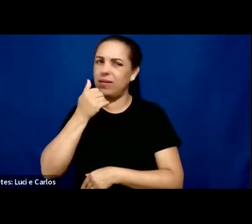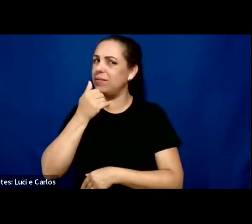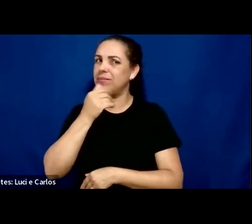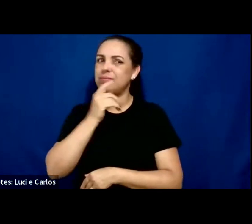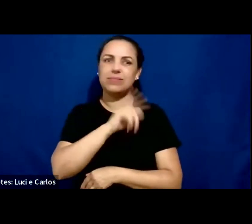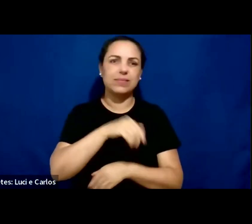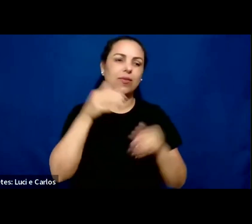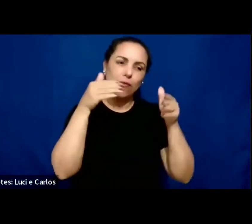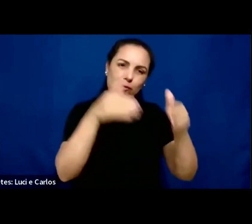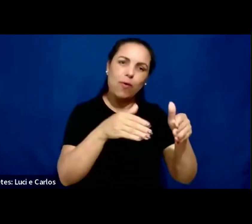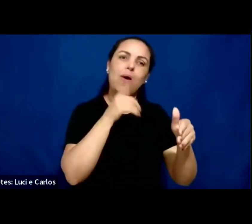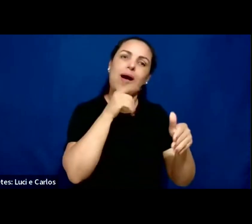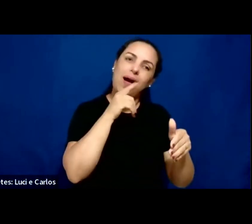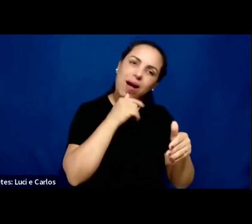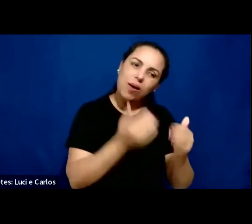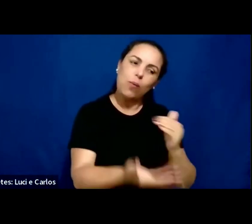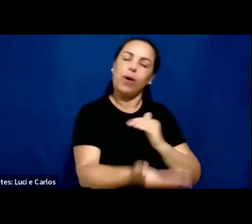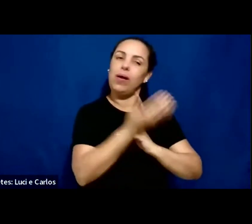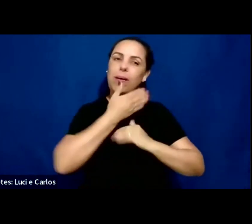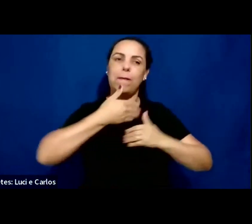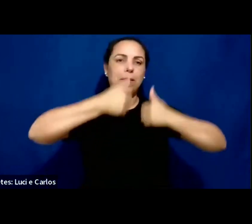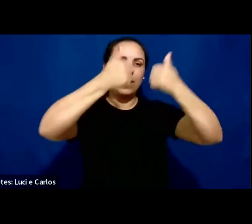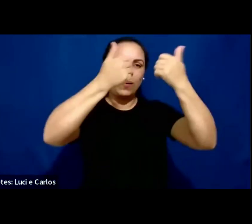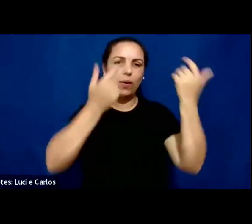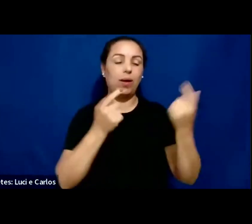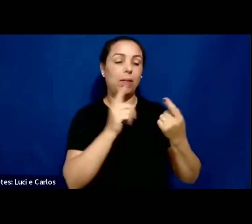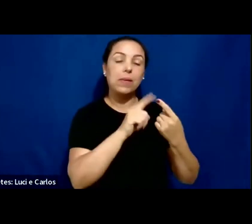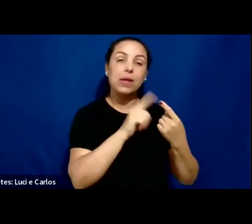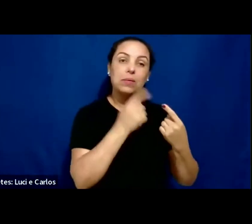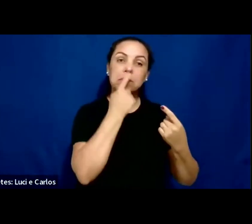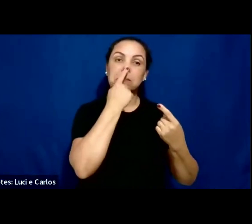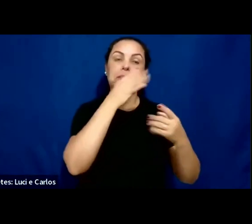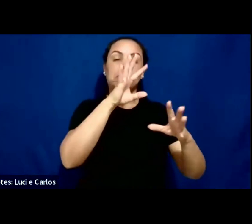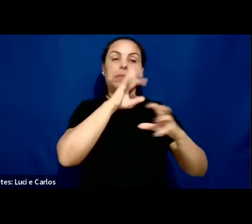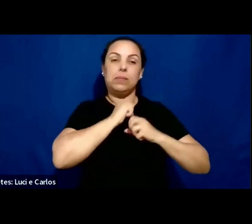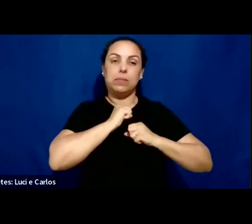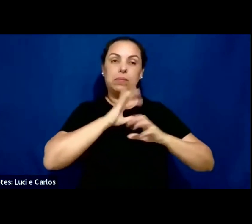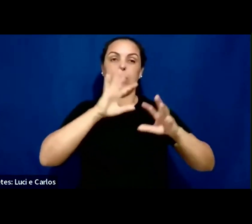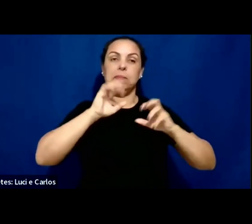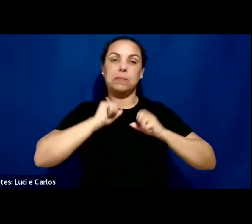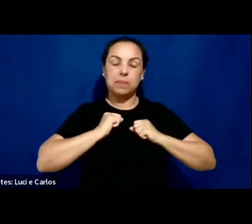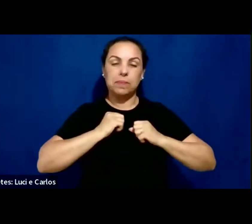na água, do que na hidratação. Então, perceba, o